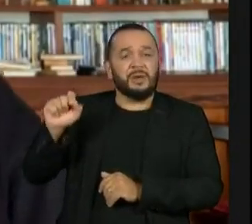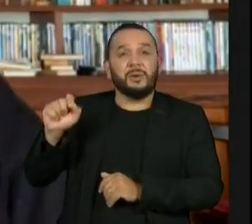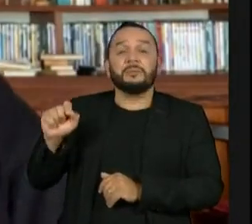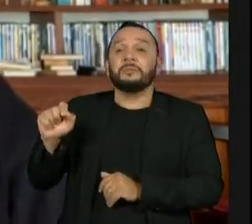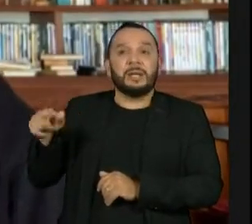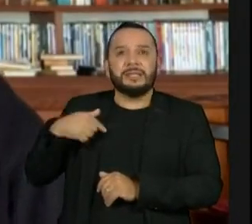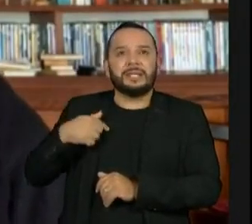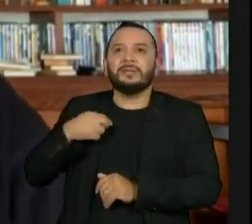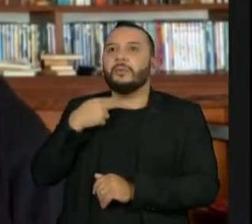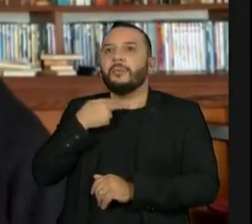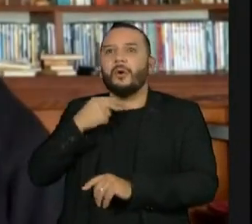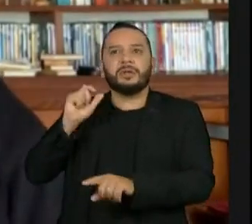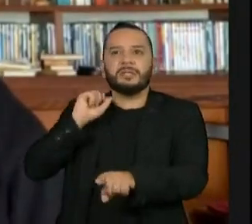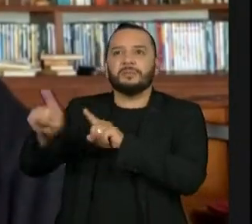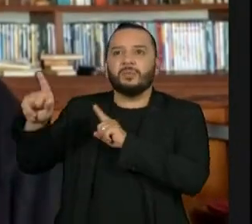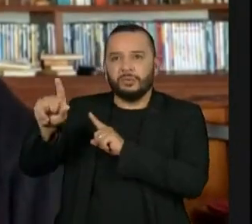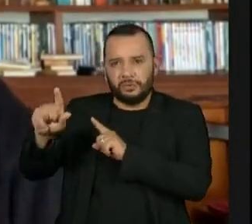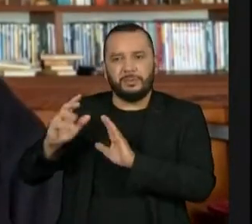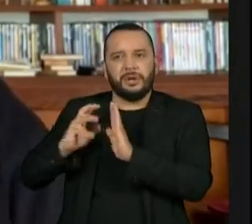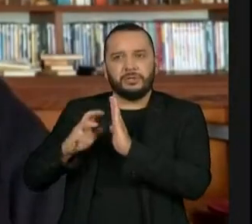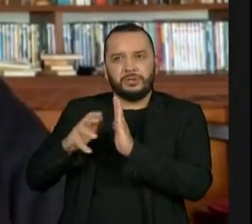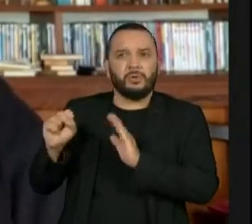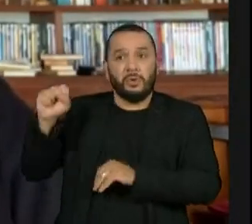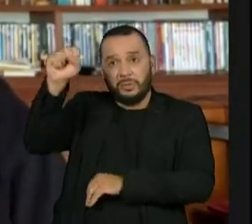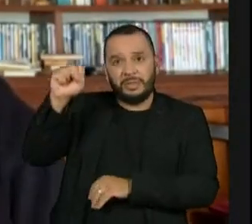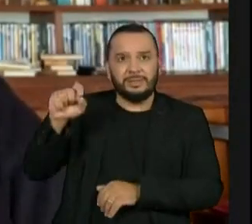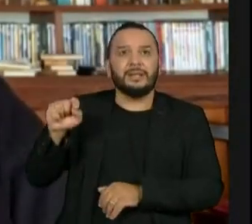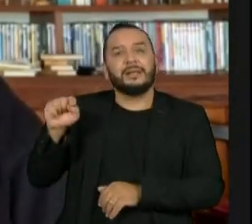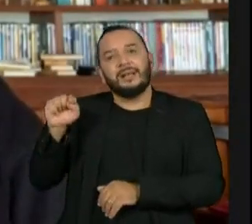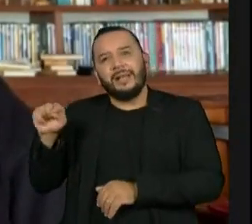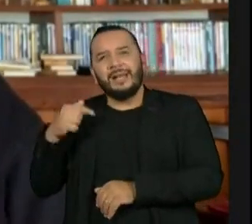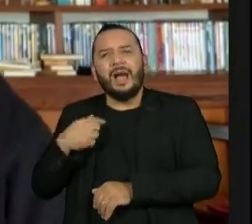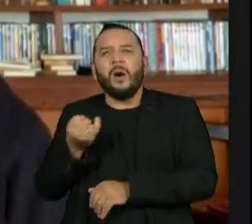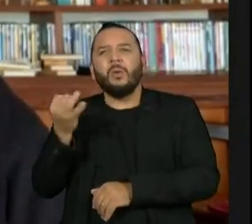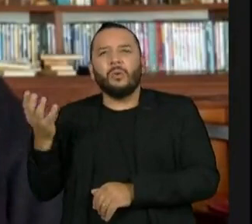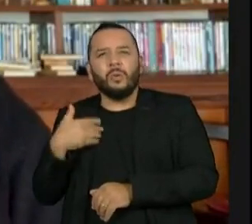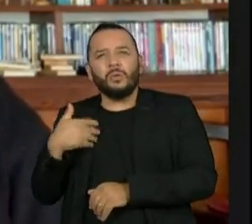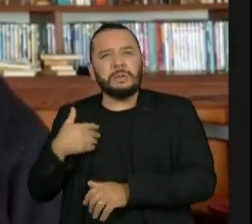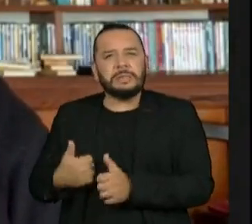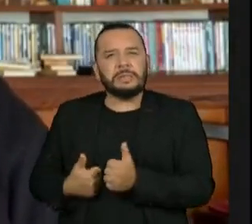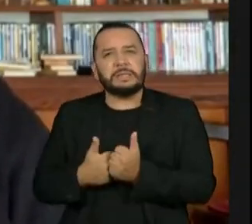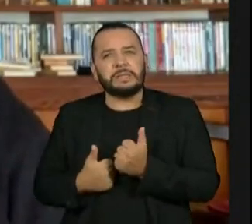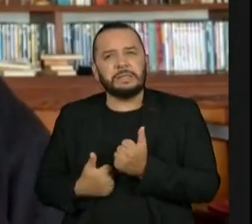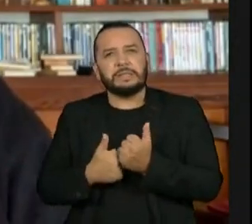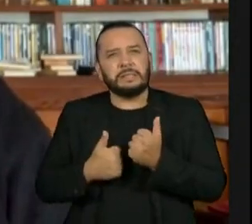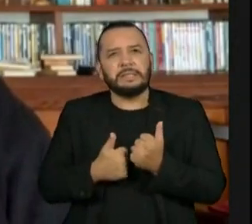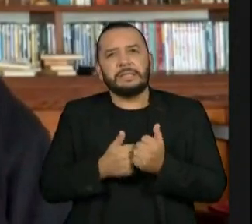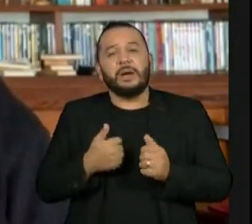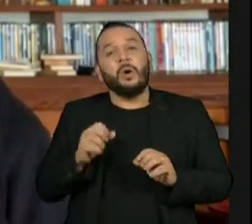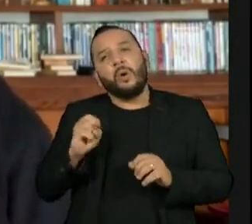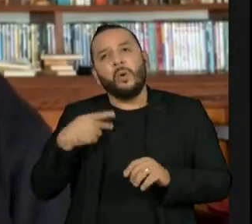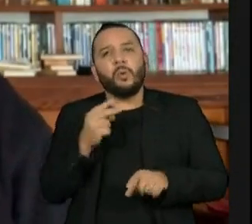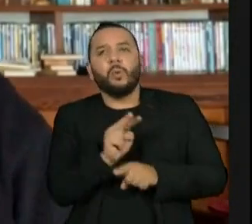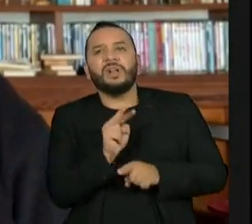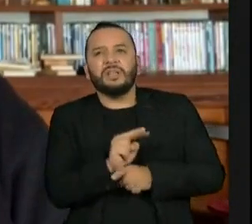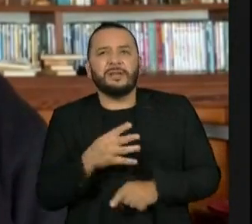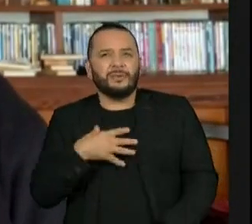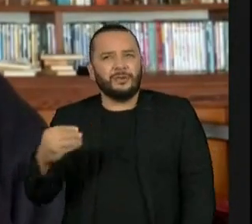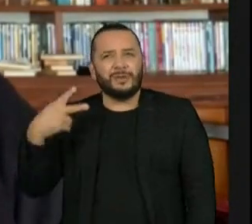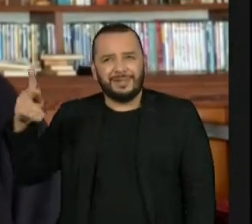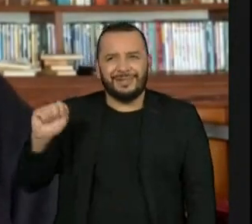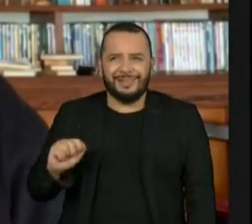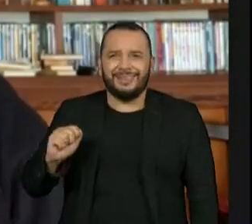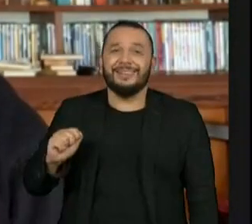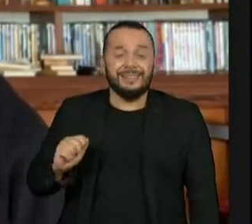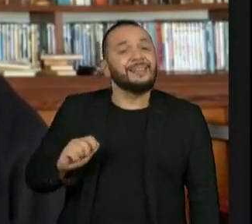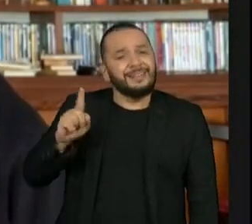expulso do Partido Comunista, porque ele nunca foi do Partido Comunista. Ele foi, no máximo, participou de algumas ações, como o babá do filho dele com a Pagu. Isso é considerado uma